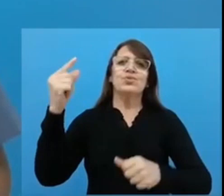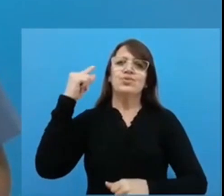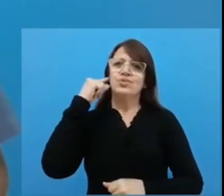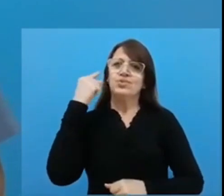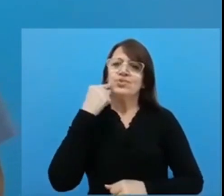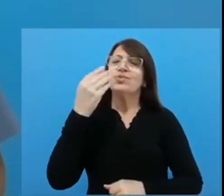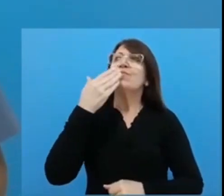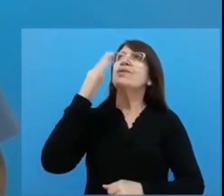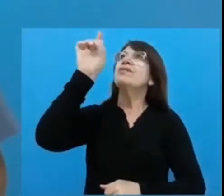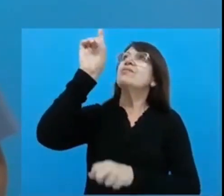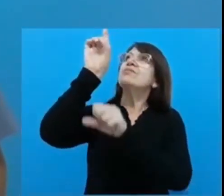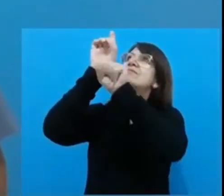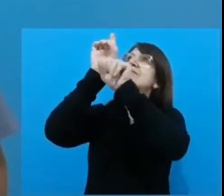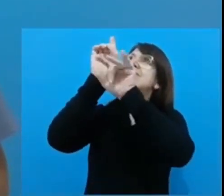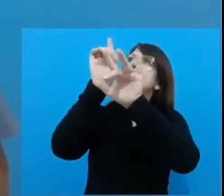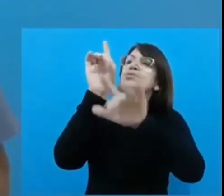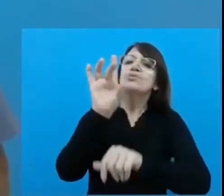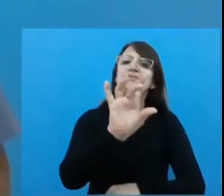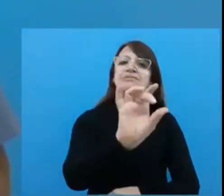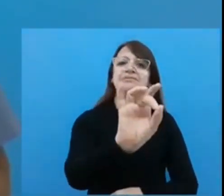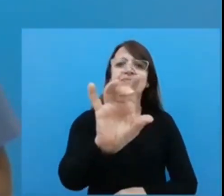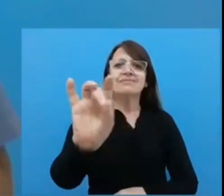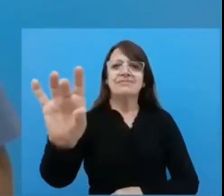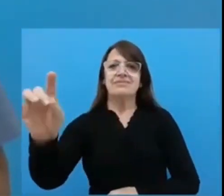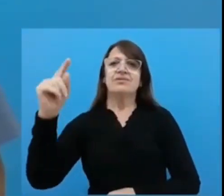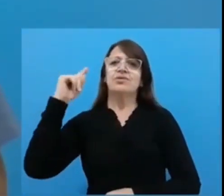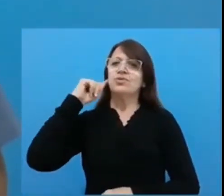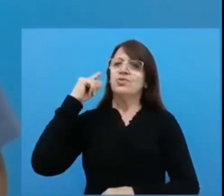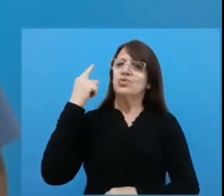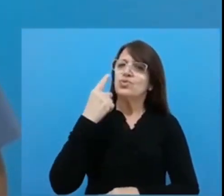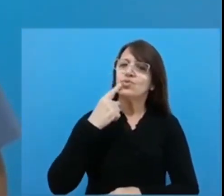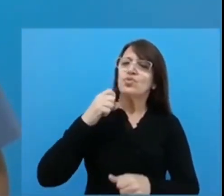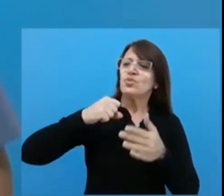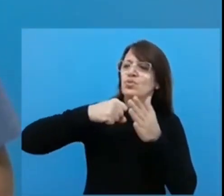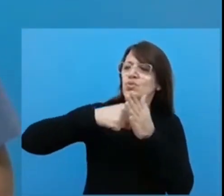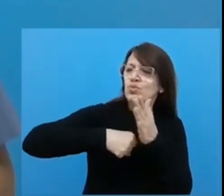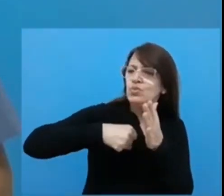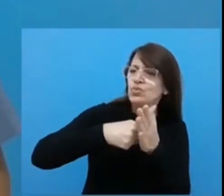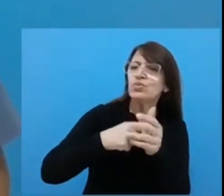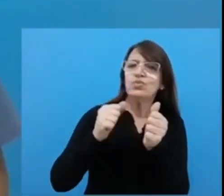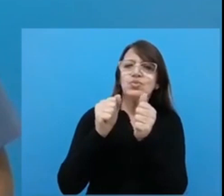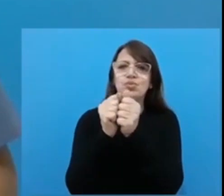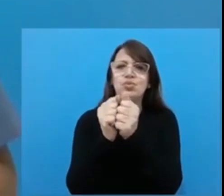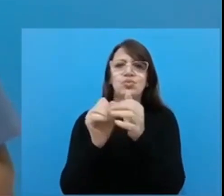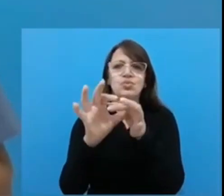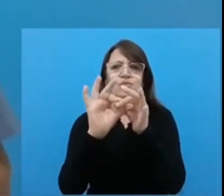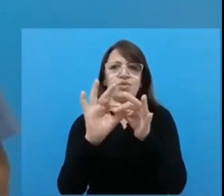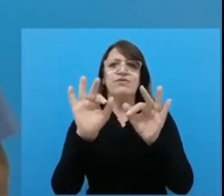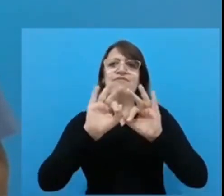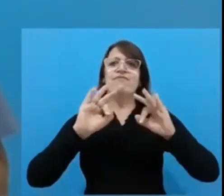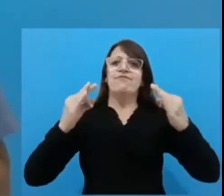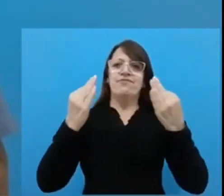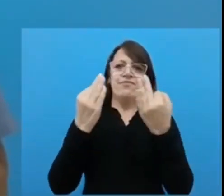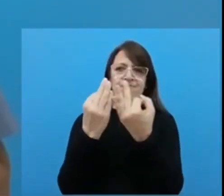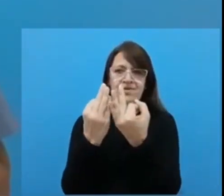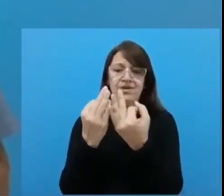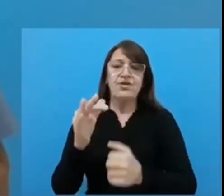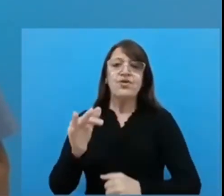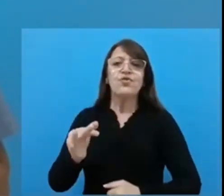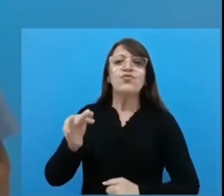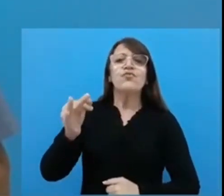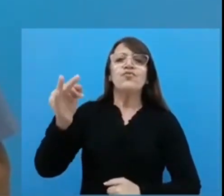né, e pedir que Deus abençoe a cada um deles em suas lutas, junto com suas famílias, para